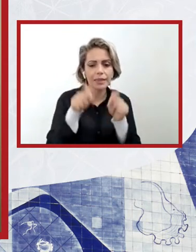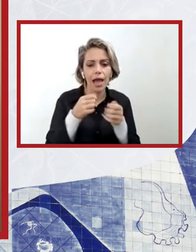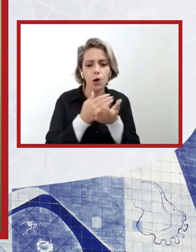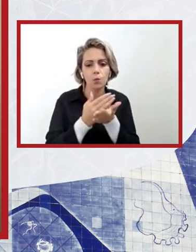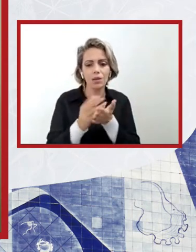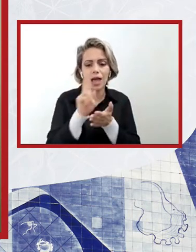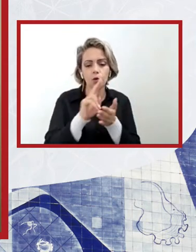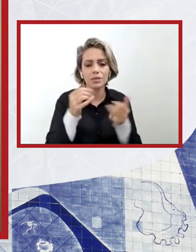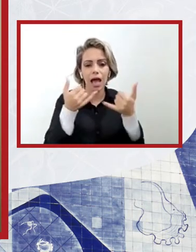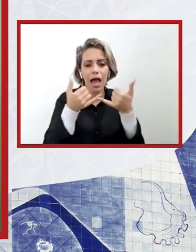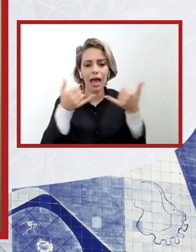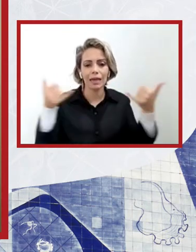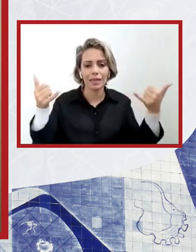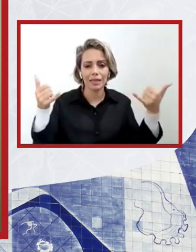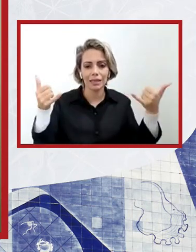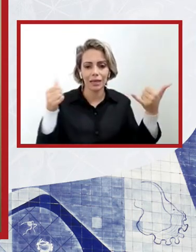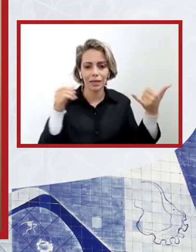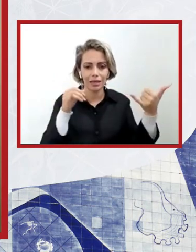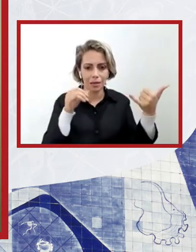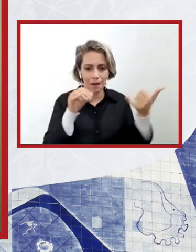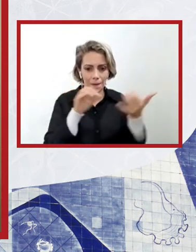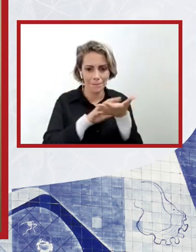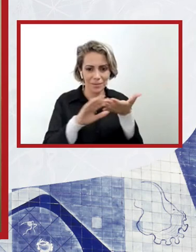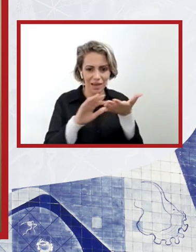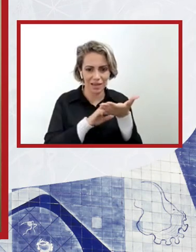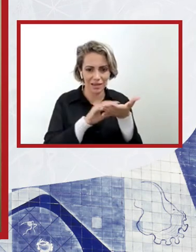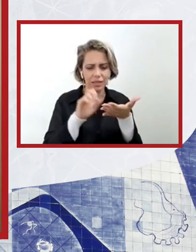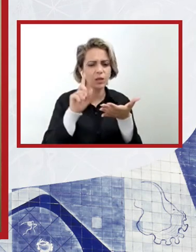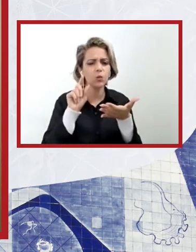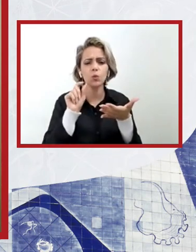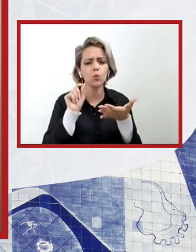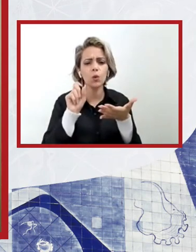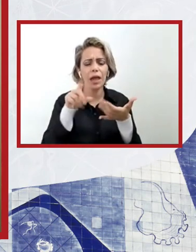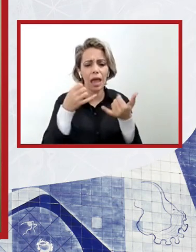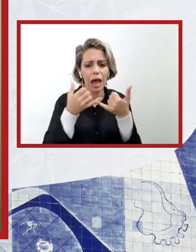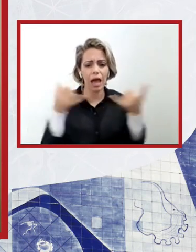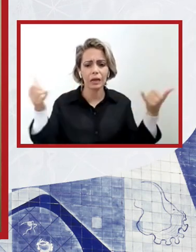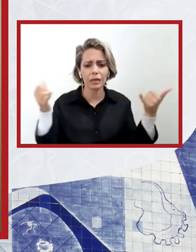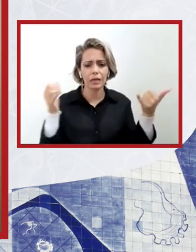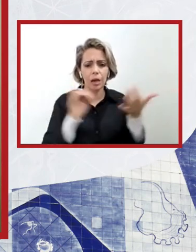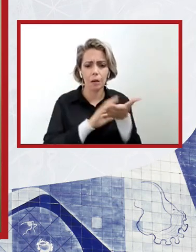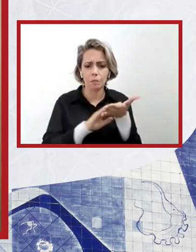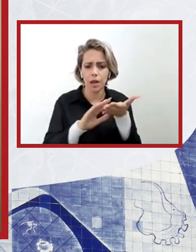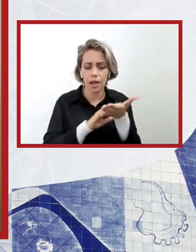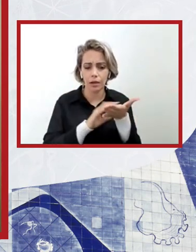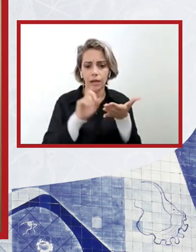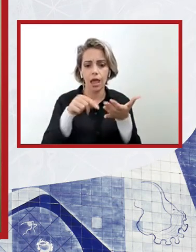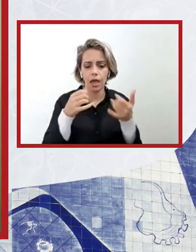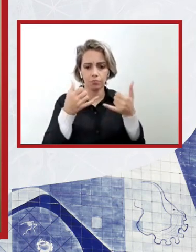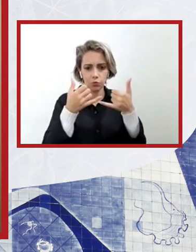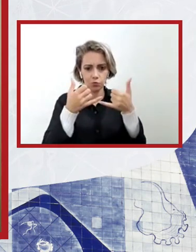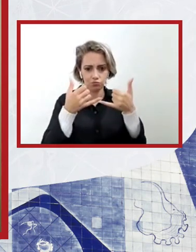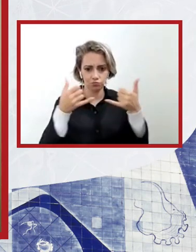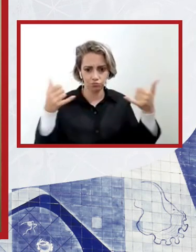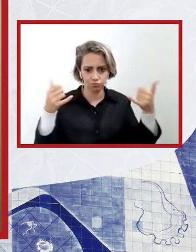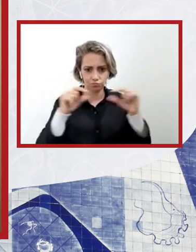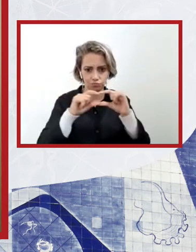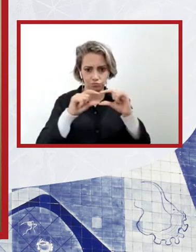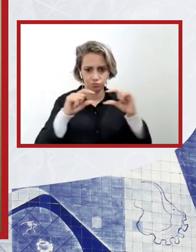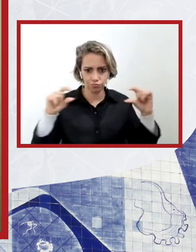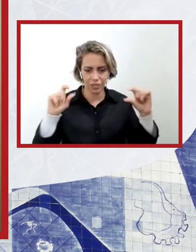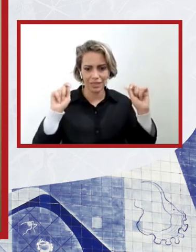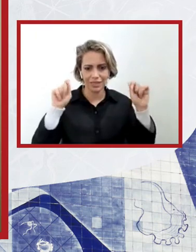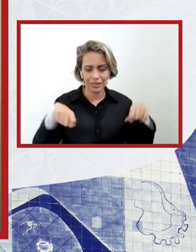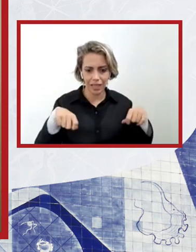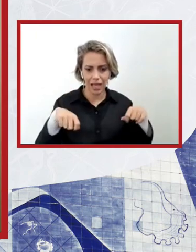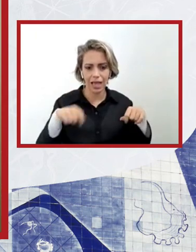Então, o que é a linha Braille? É um dispositivo em que você apresenta dinamicamente o Braille a